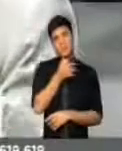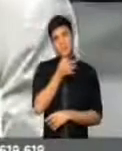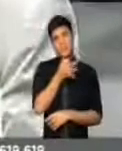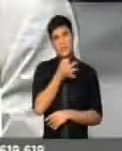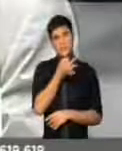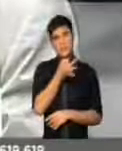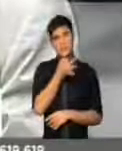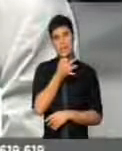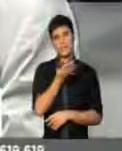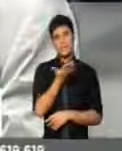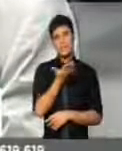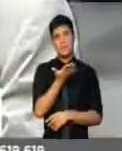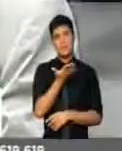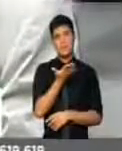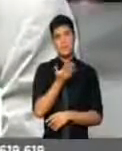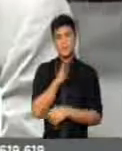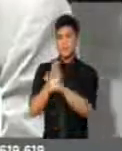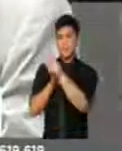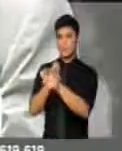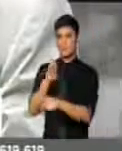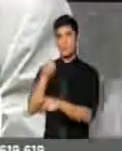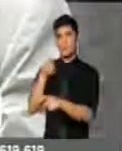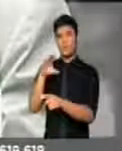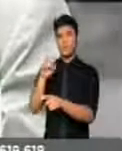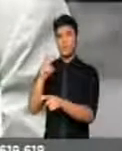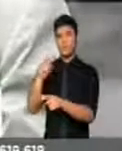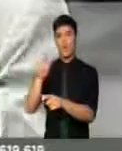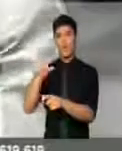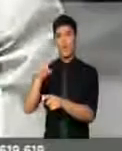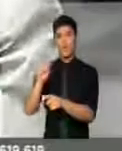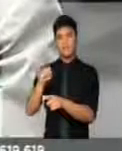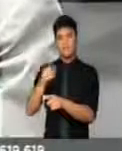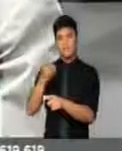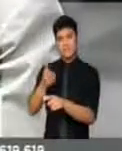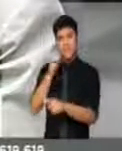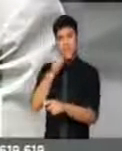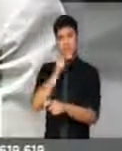meu caro deputado Bruno Covas, que a presidente